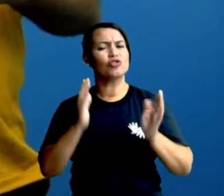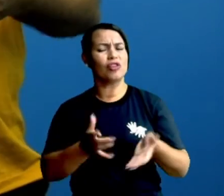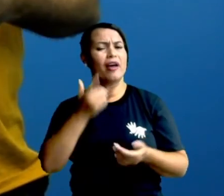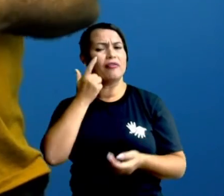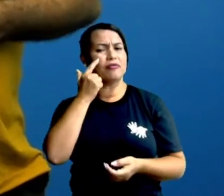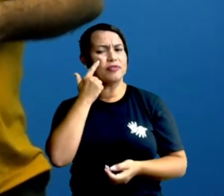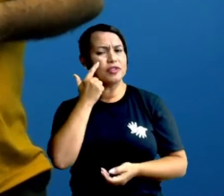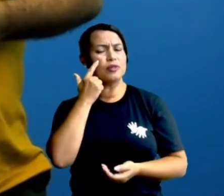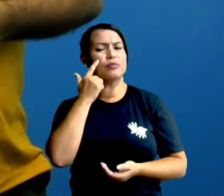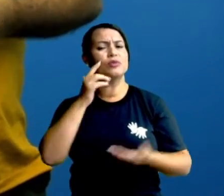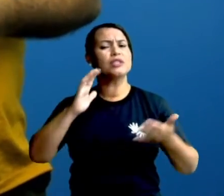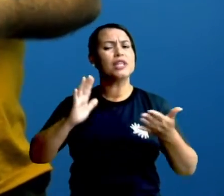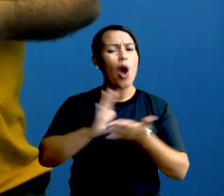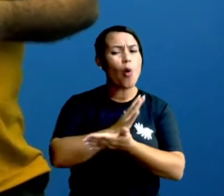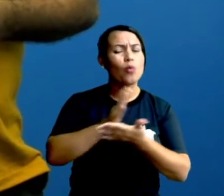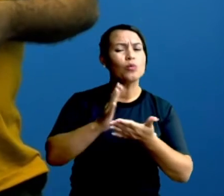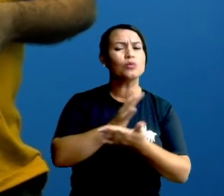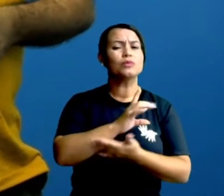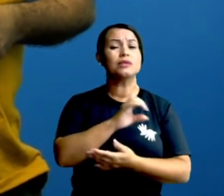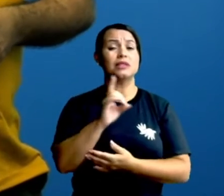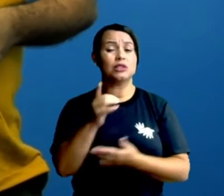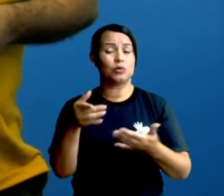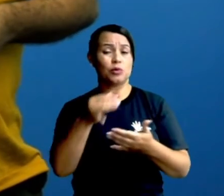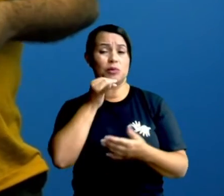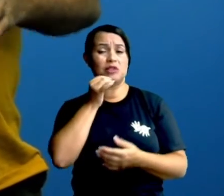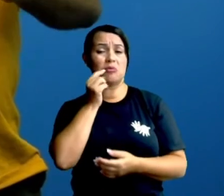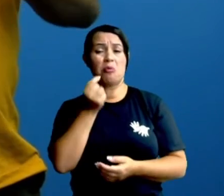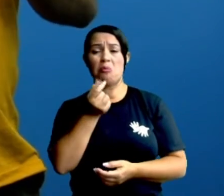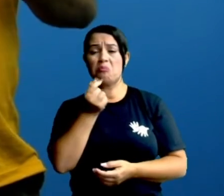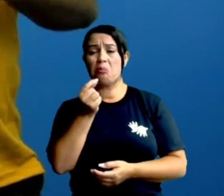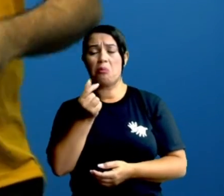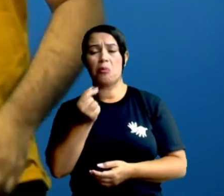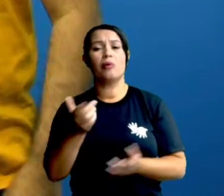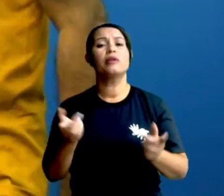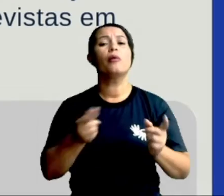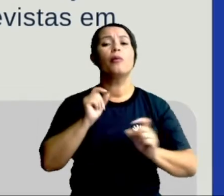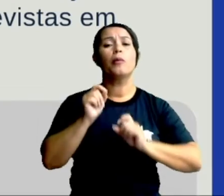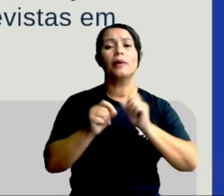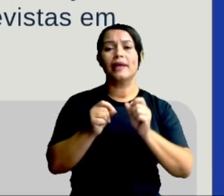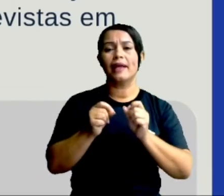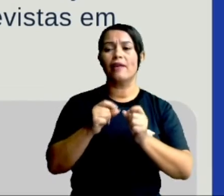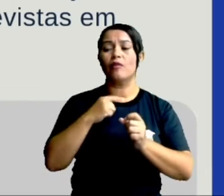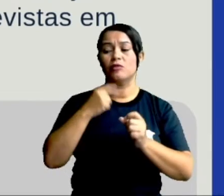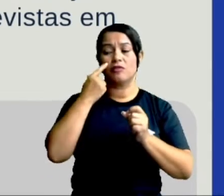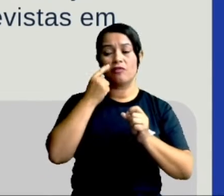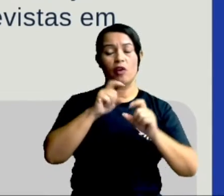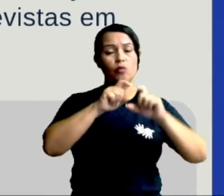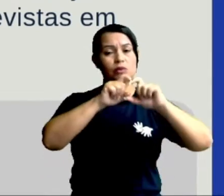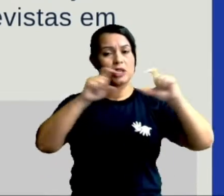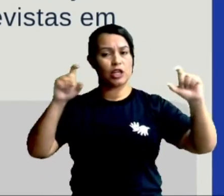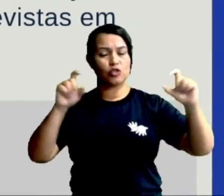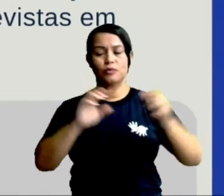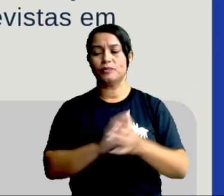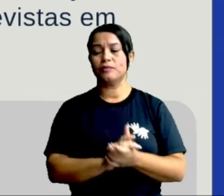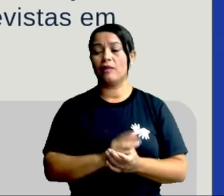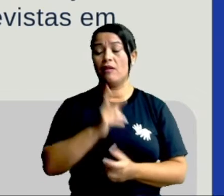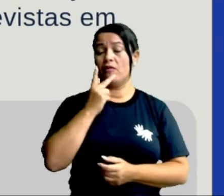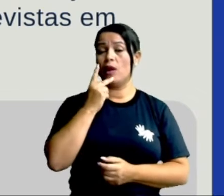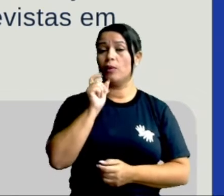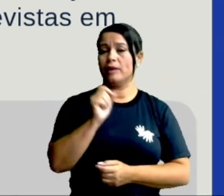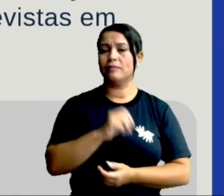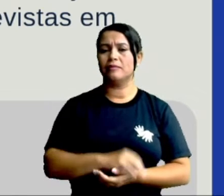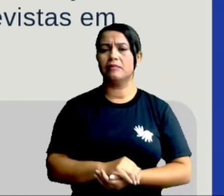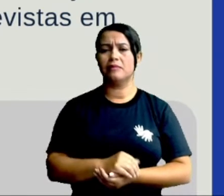visto muito pouco nos dias de hoje. Né? Então, olha só, vamos ao texto, ao trecho do texto. Diz